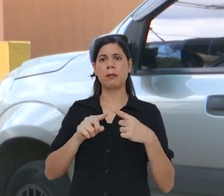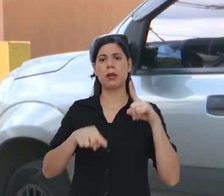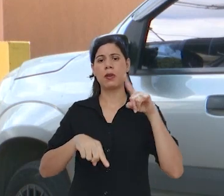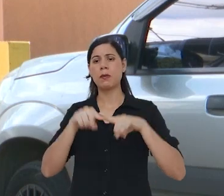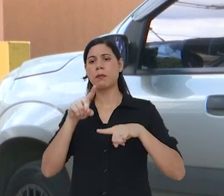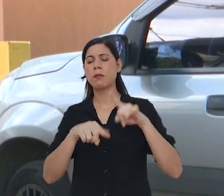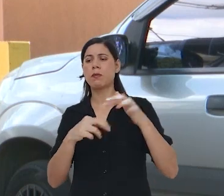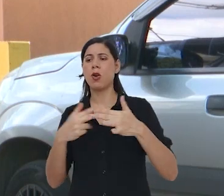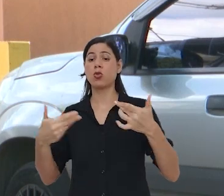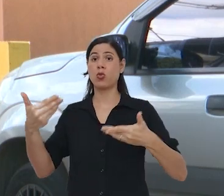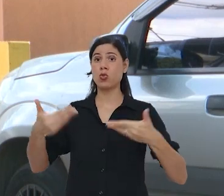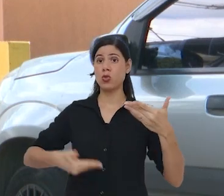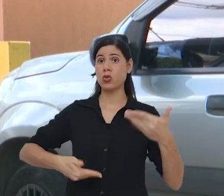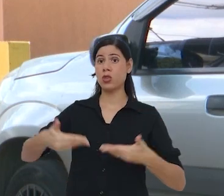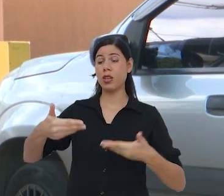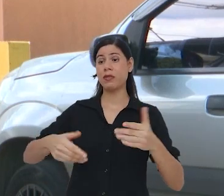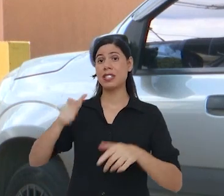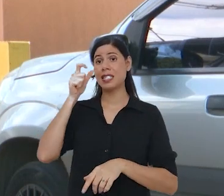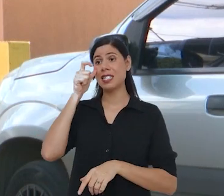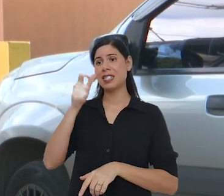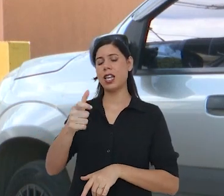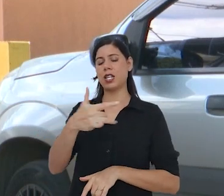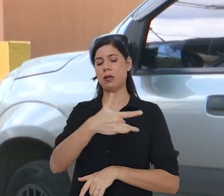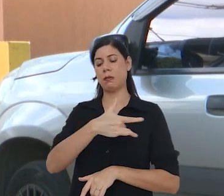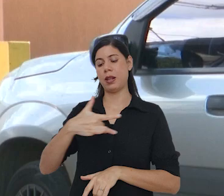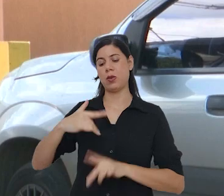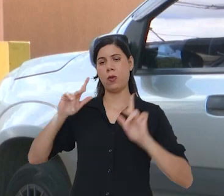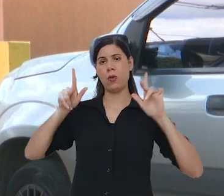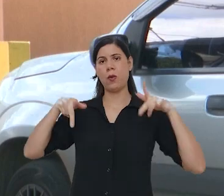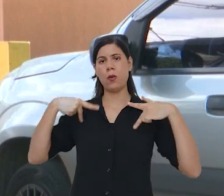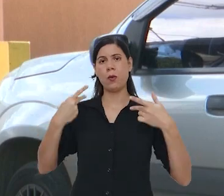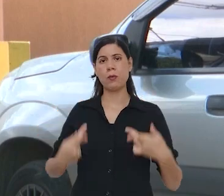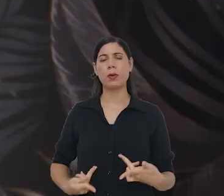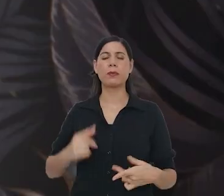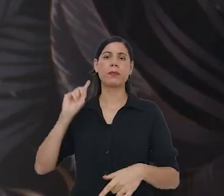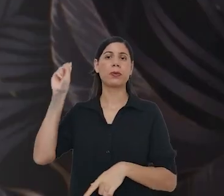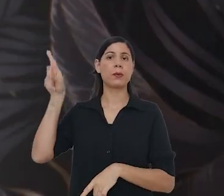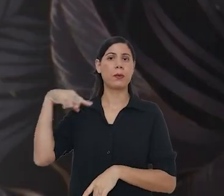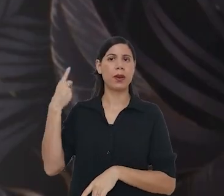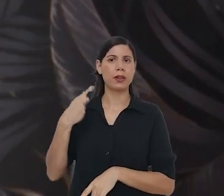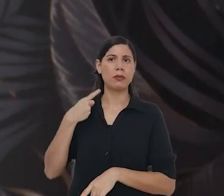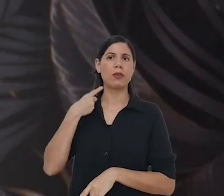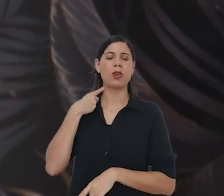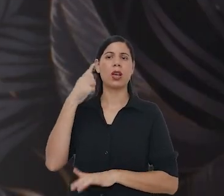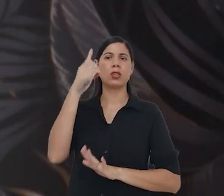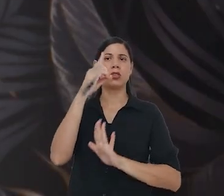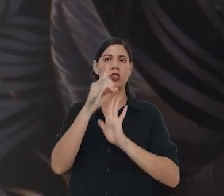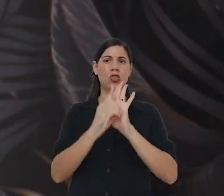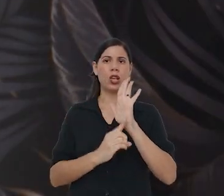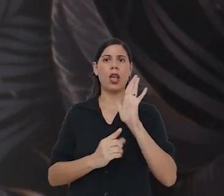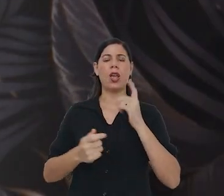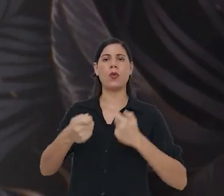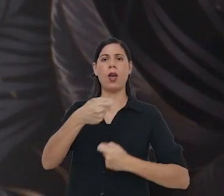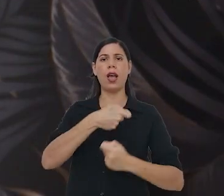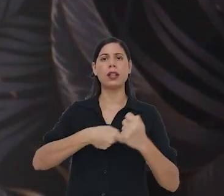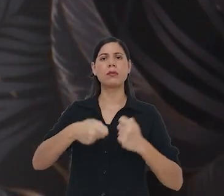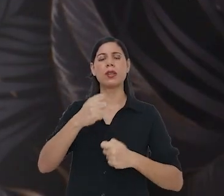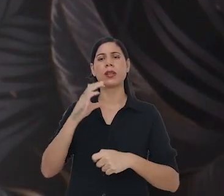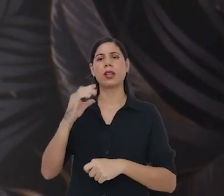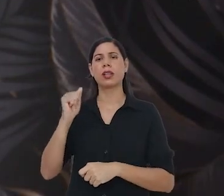produtos, substâncias e serviços de interesse para a saúde humana. Para o advogado especialista em